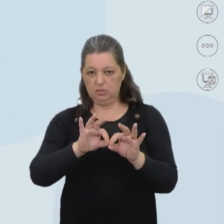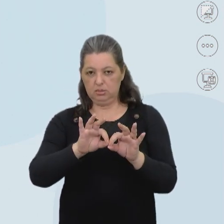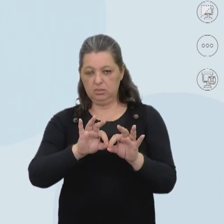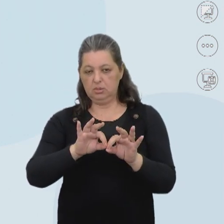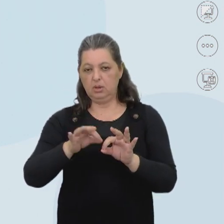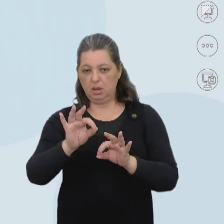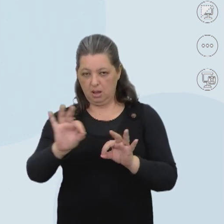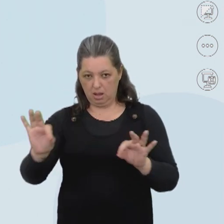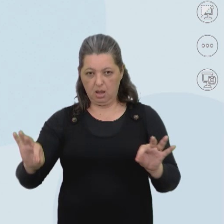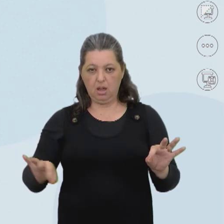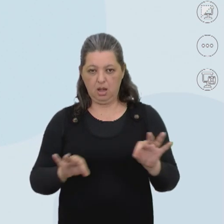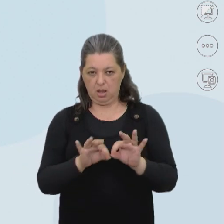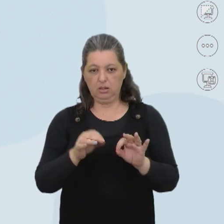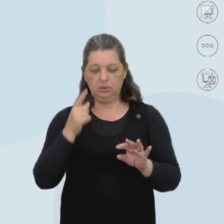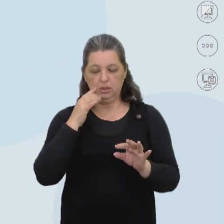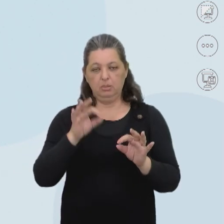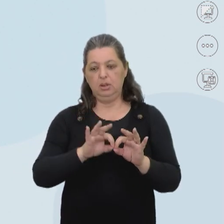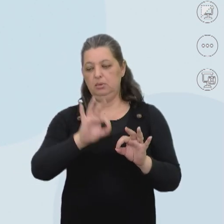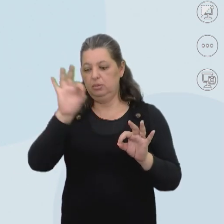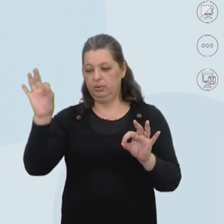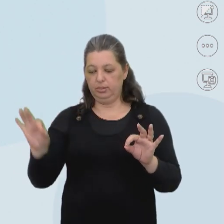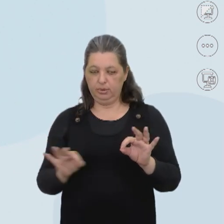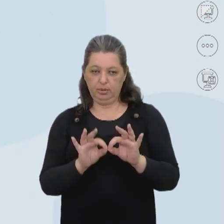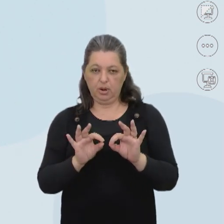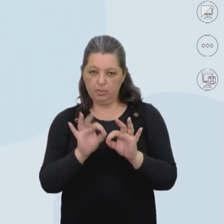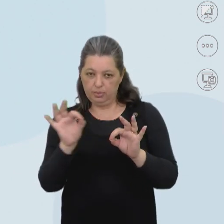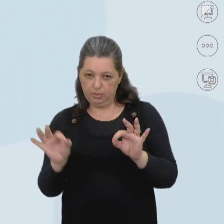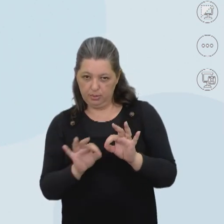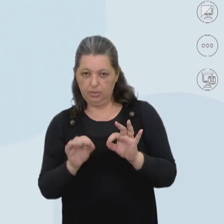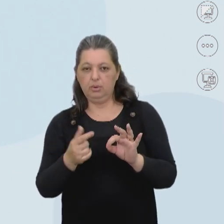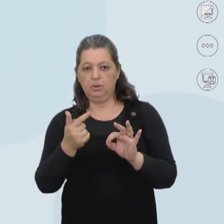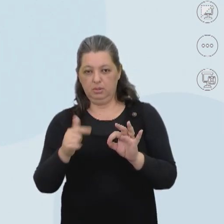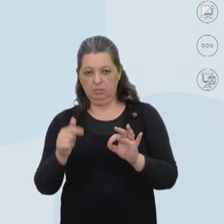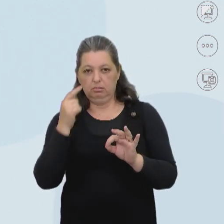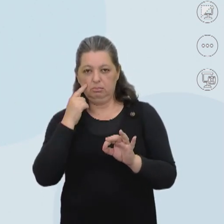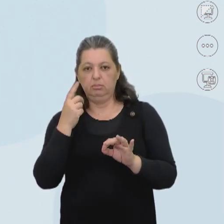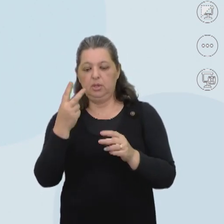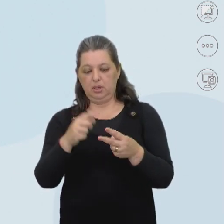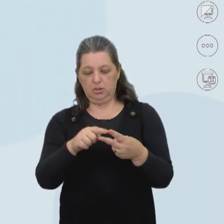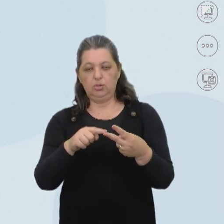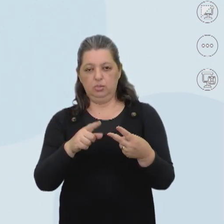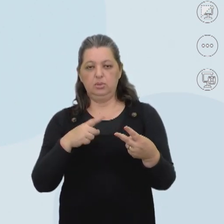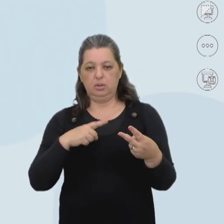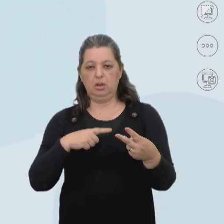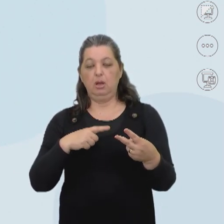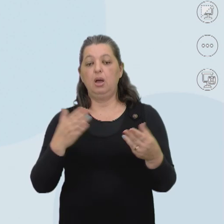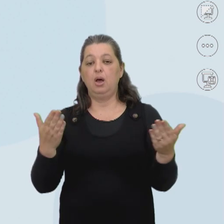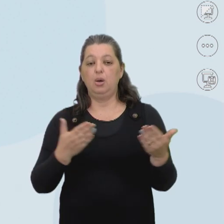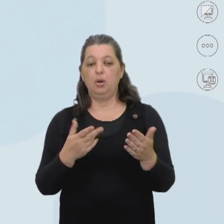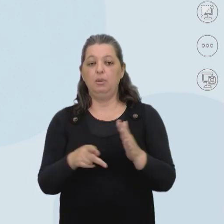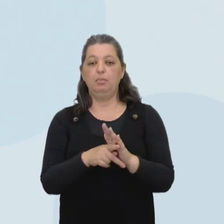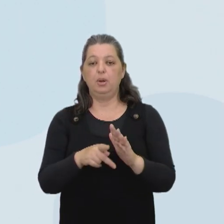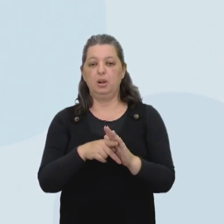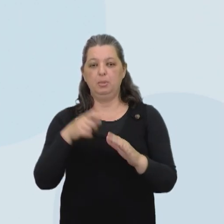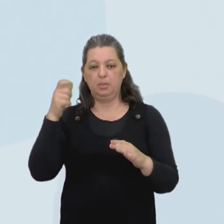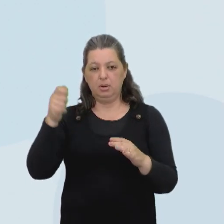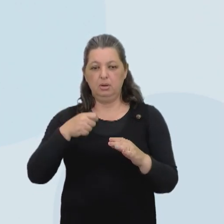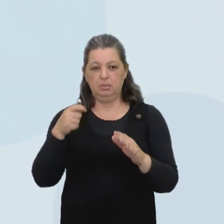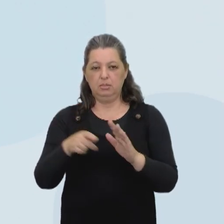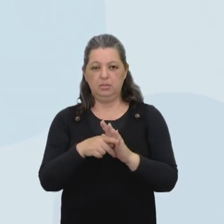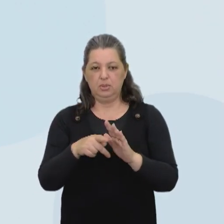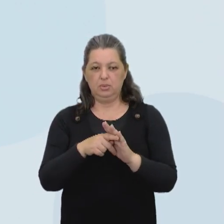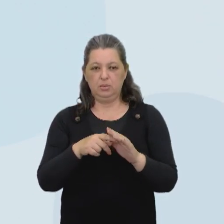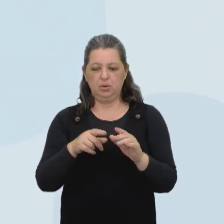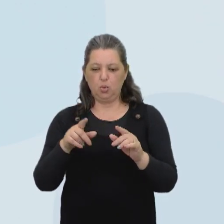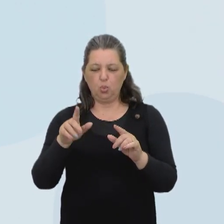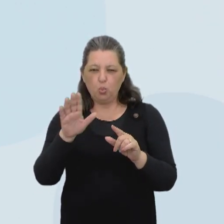é 113,04, que a outra é 7,065, e aí você quer a parte gravada, ou seja, só esse contorno